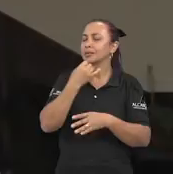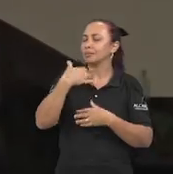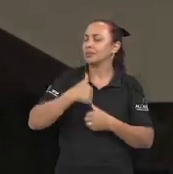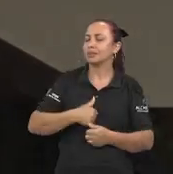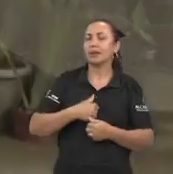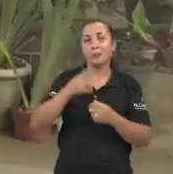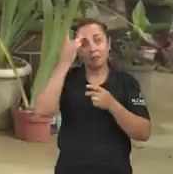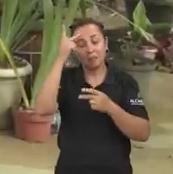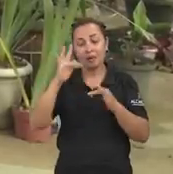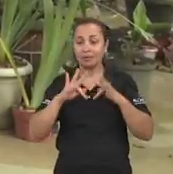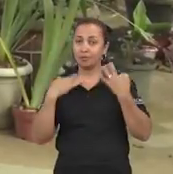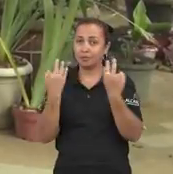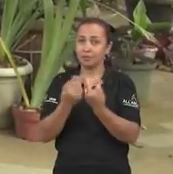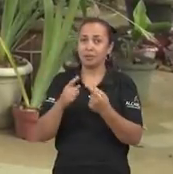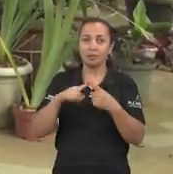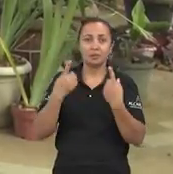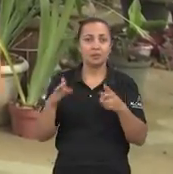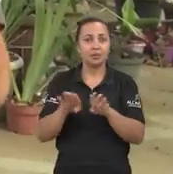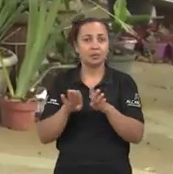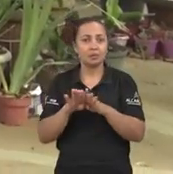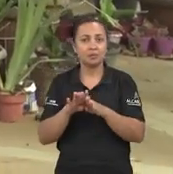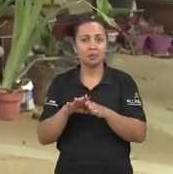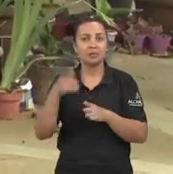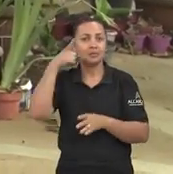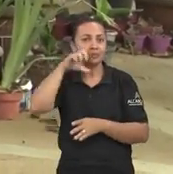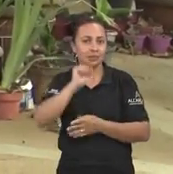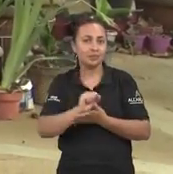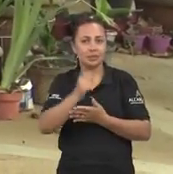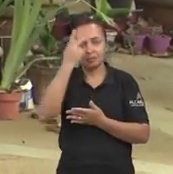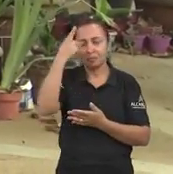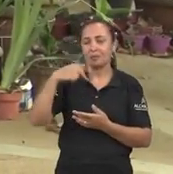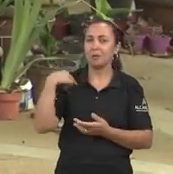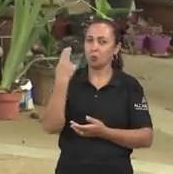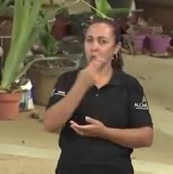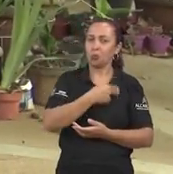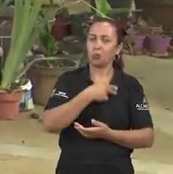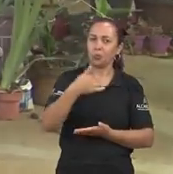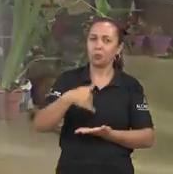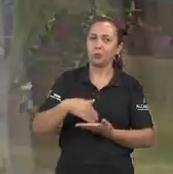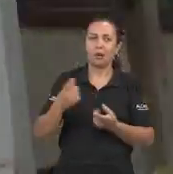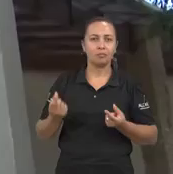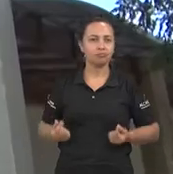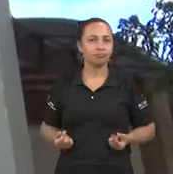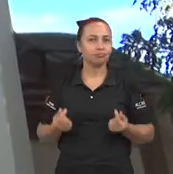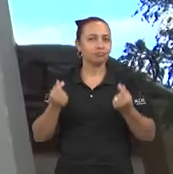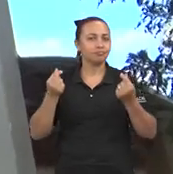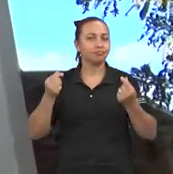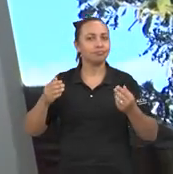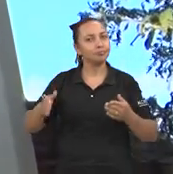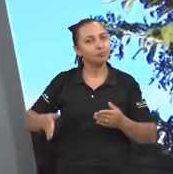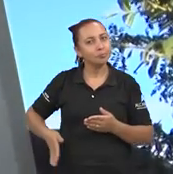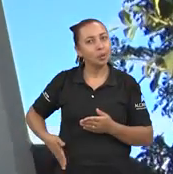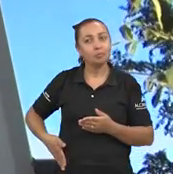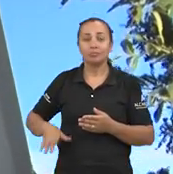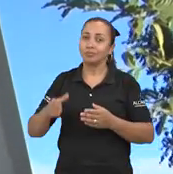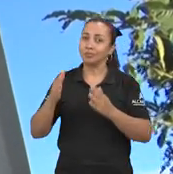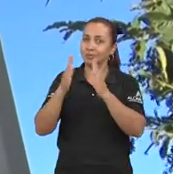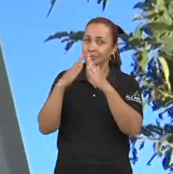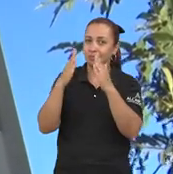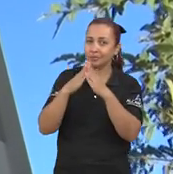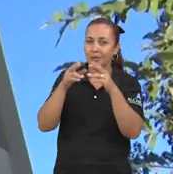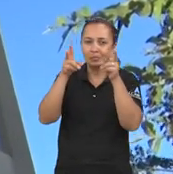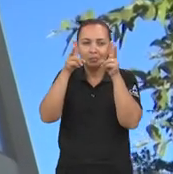besta para família mas também que você se certo ganhou para a gente né e a gente pensou uma casa